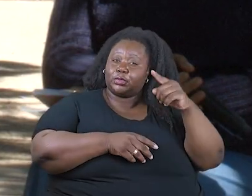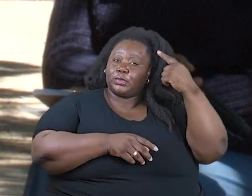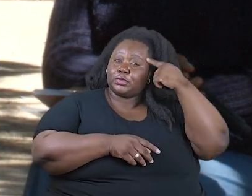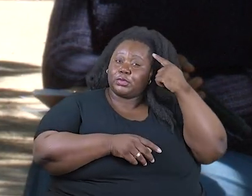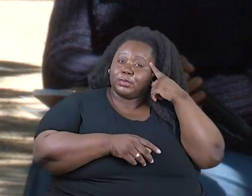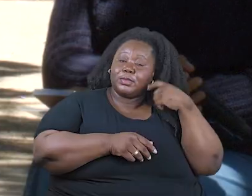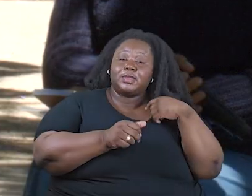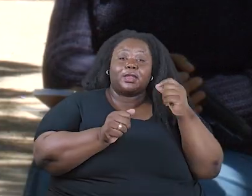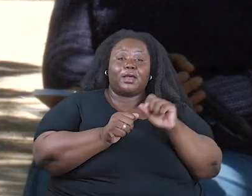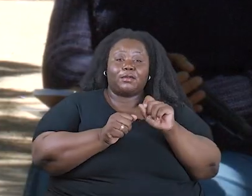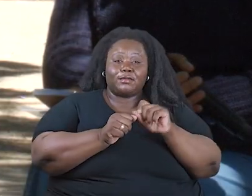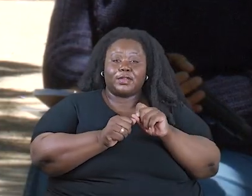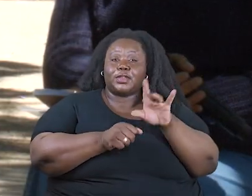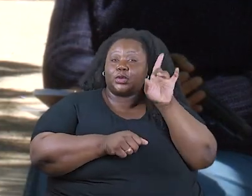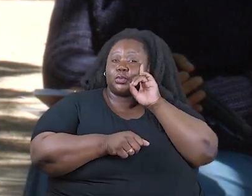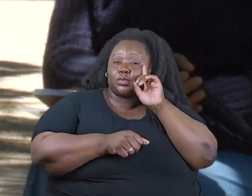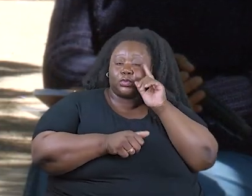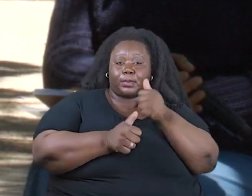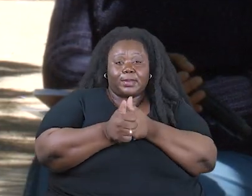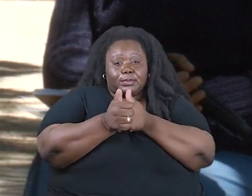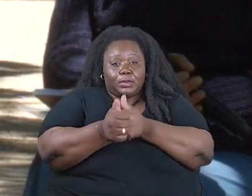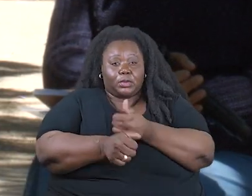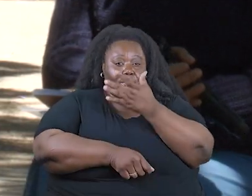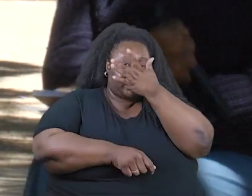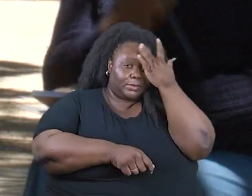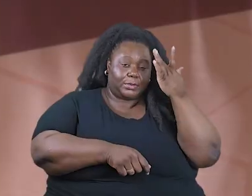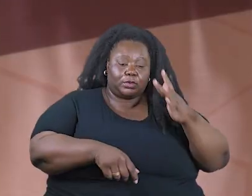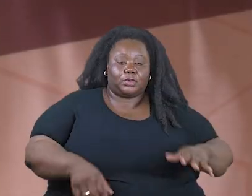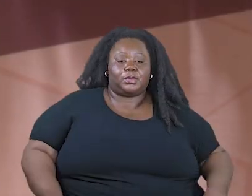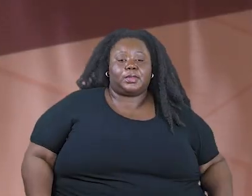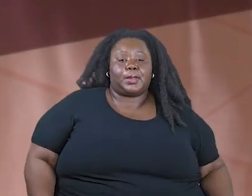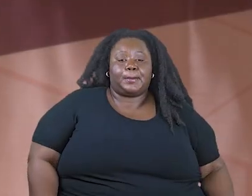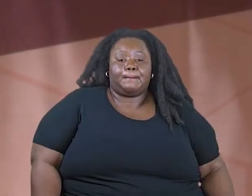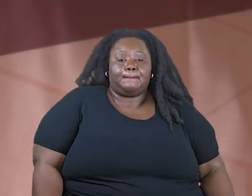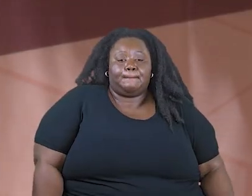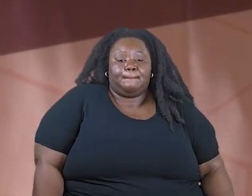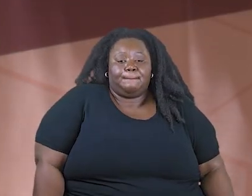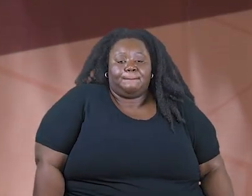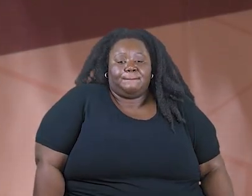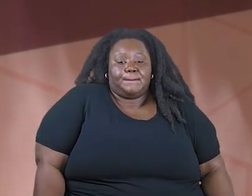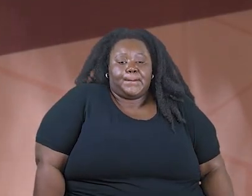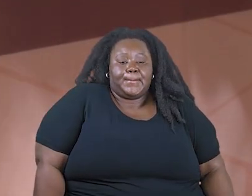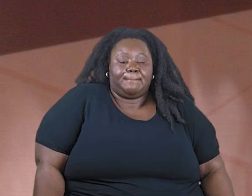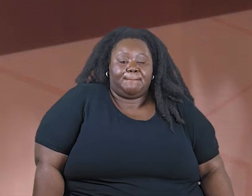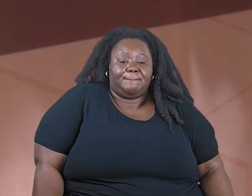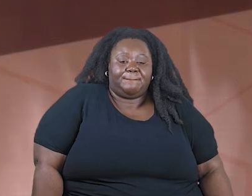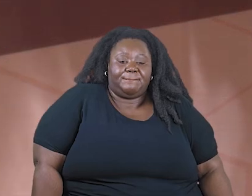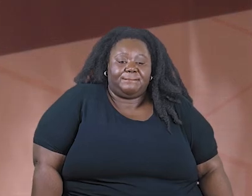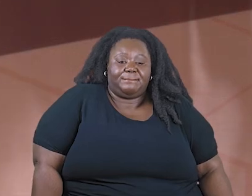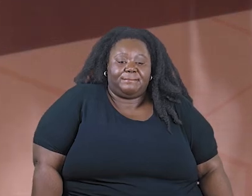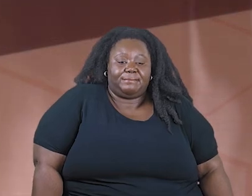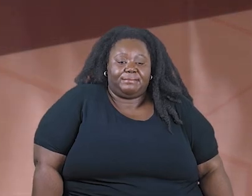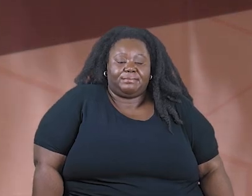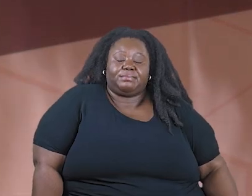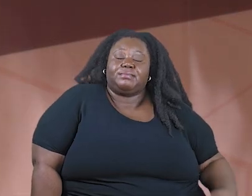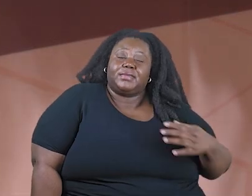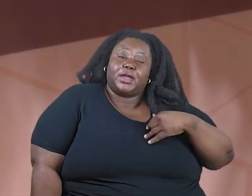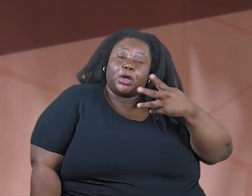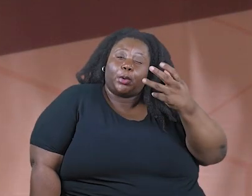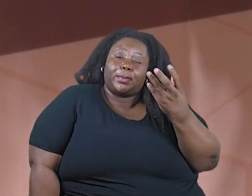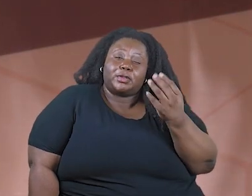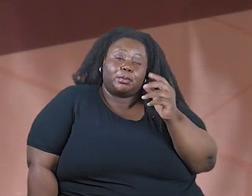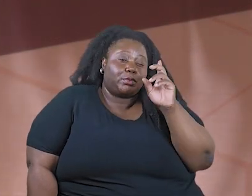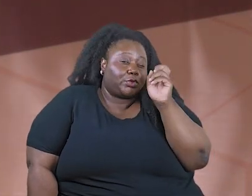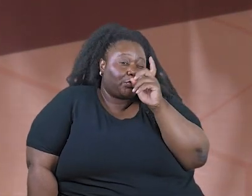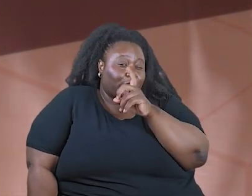no dia a dia, está mais próxima das pessoas, né? As instituições, eu percebo, Ami, assim, tem muita